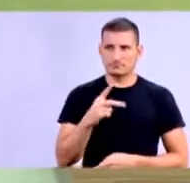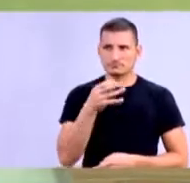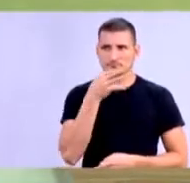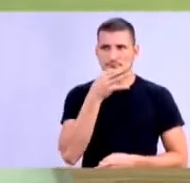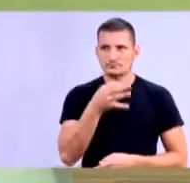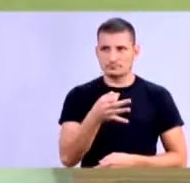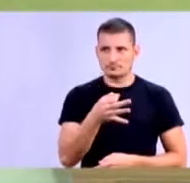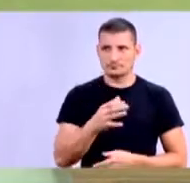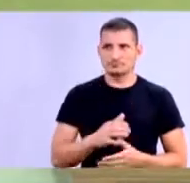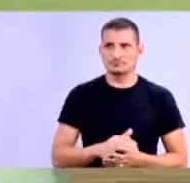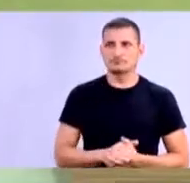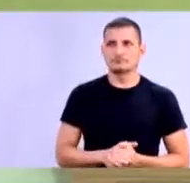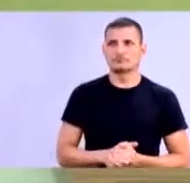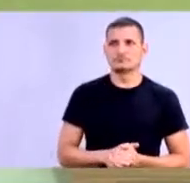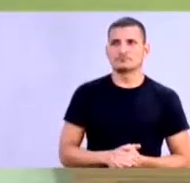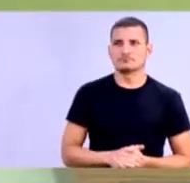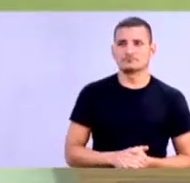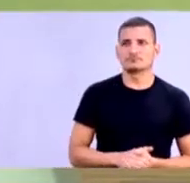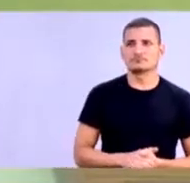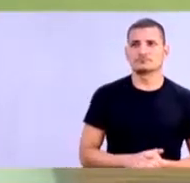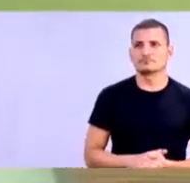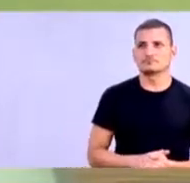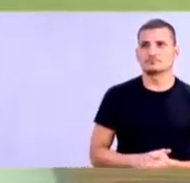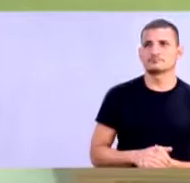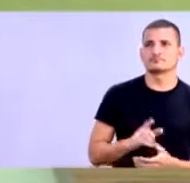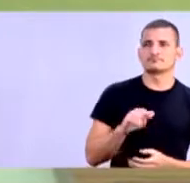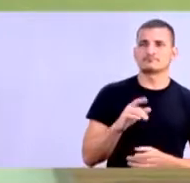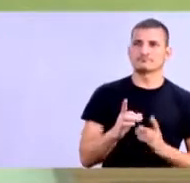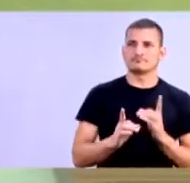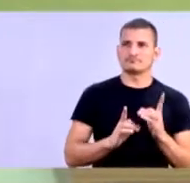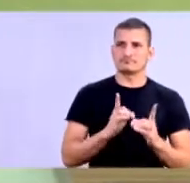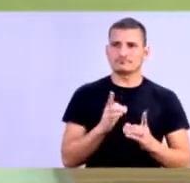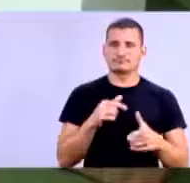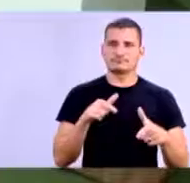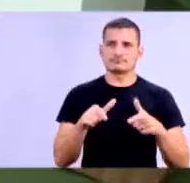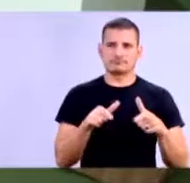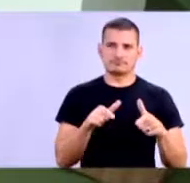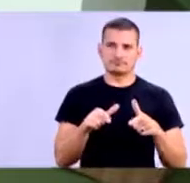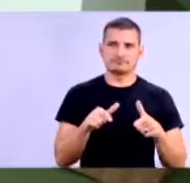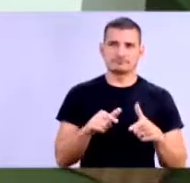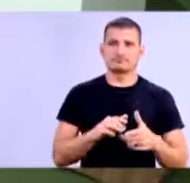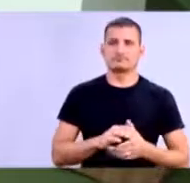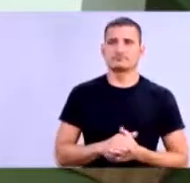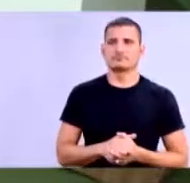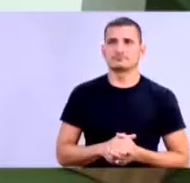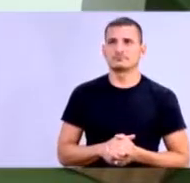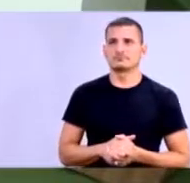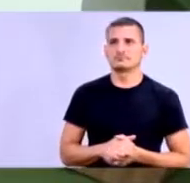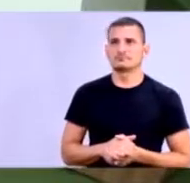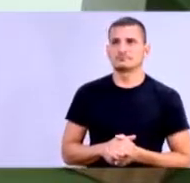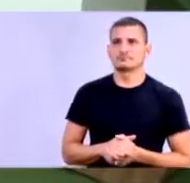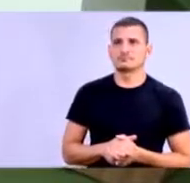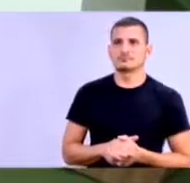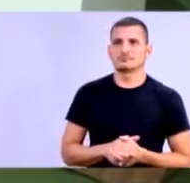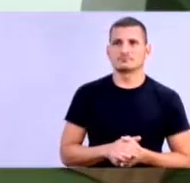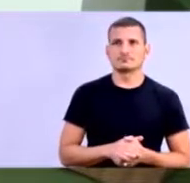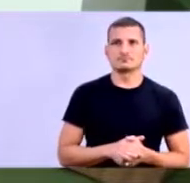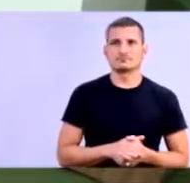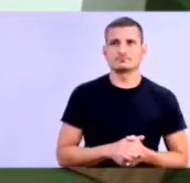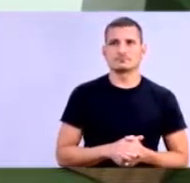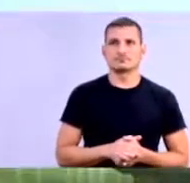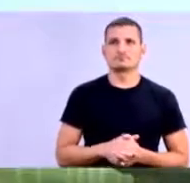sugestões, que isso é o que dá a dinâmica do nosso trabalho, né, professora? E a gente fica feliz com isso. Isso que tem que acontecer,